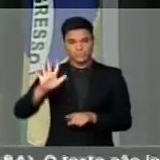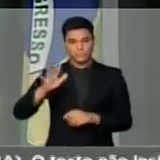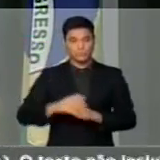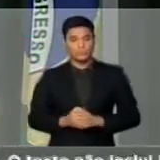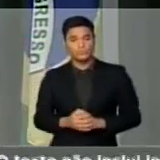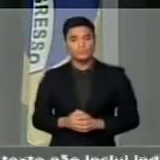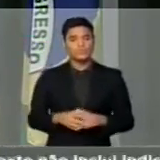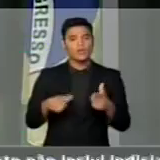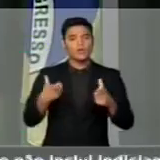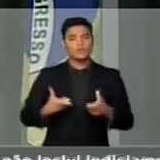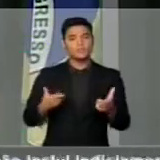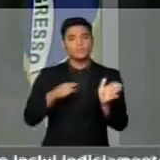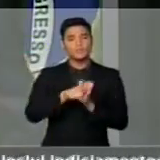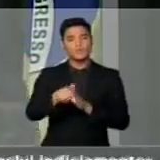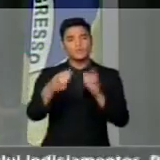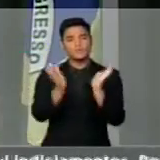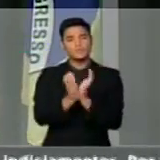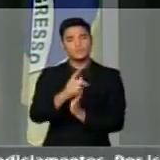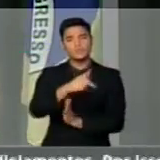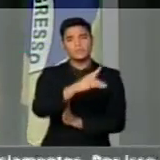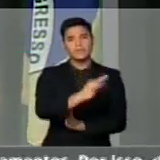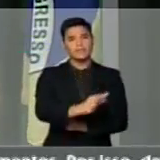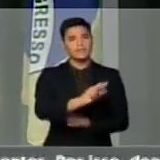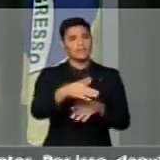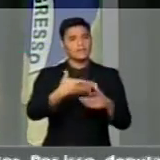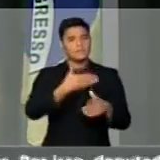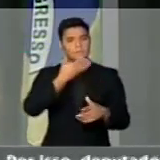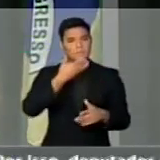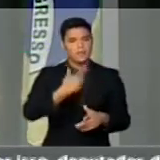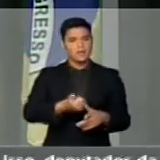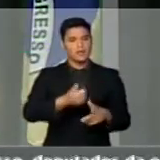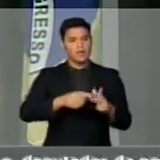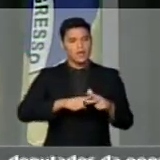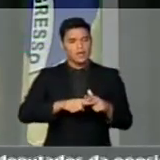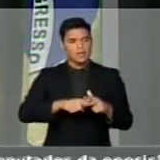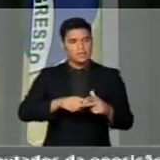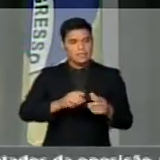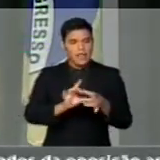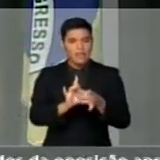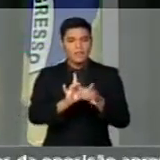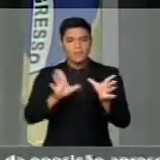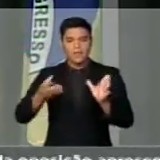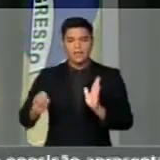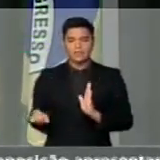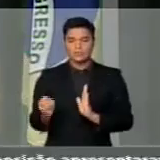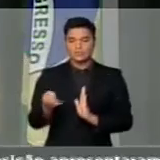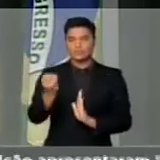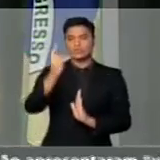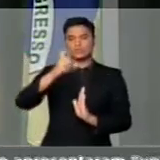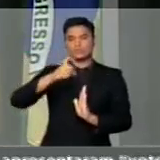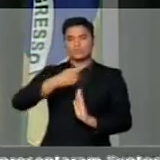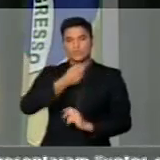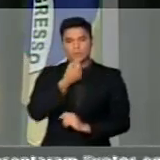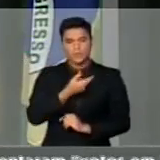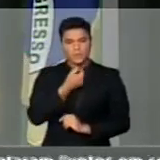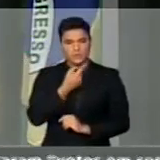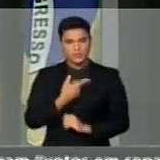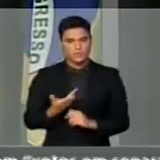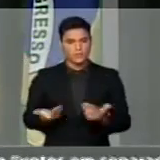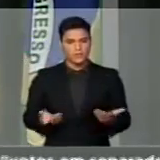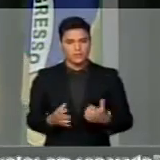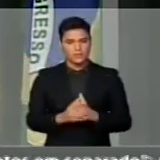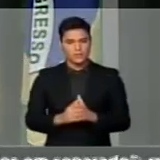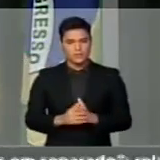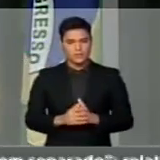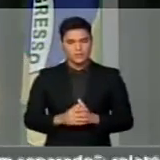Onde está o trabalhismo que permite aumentar o imposto do medicamento dos pobres? E o trabalhador tem a